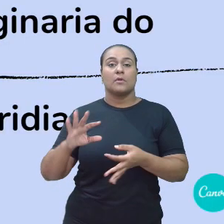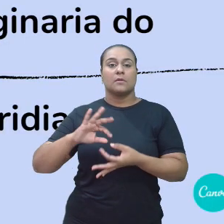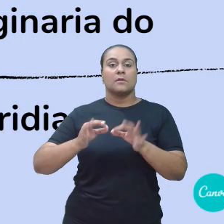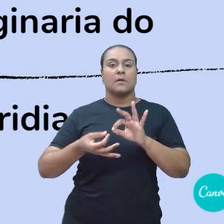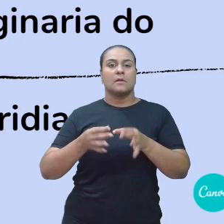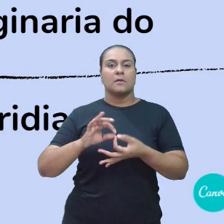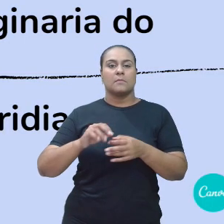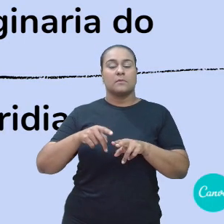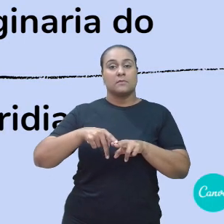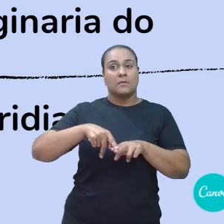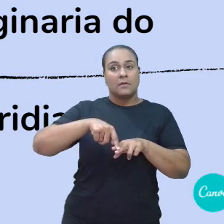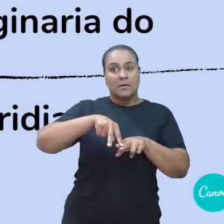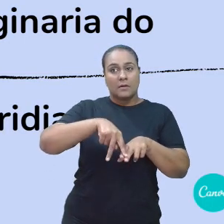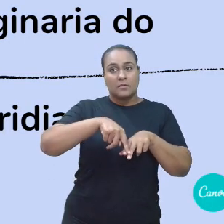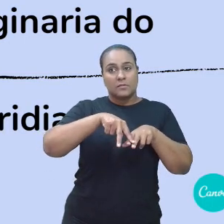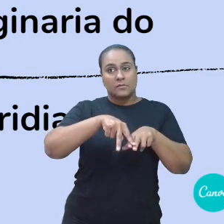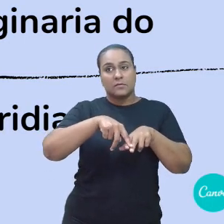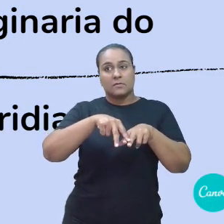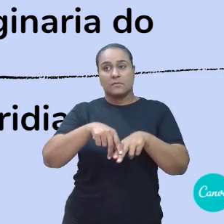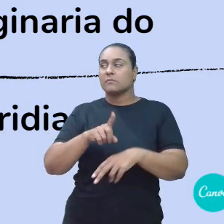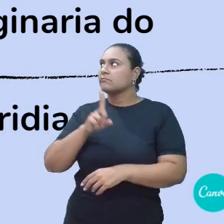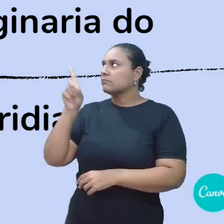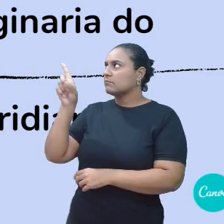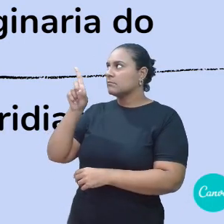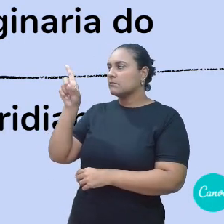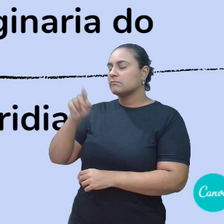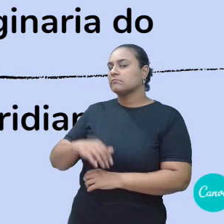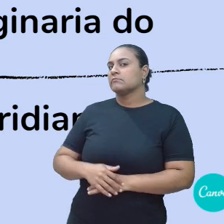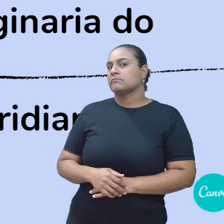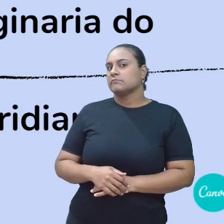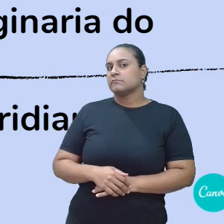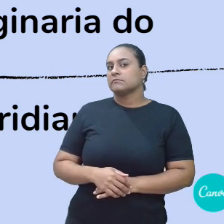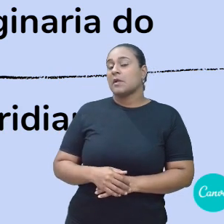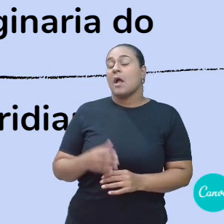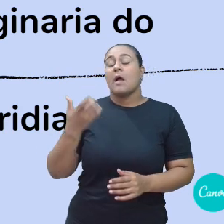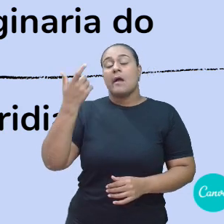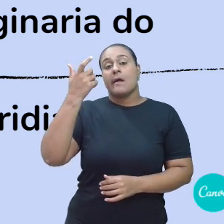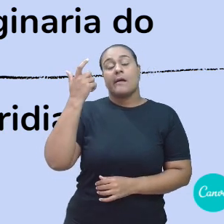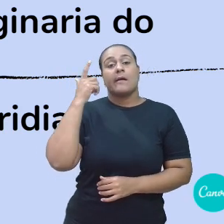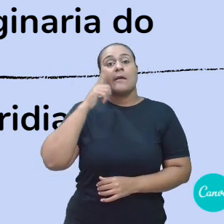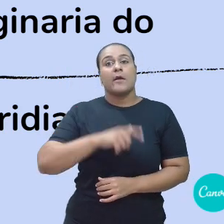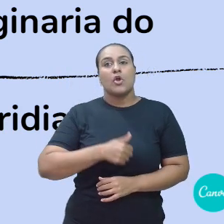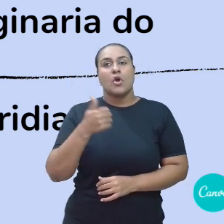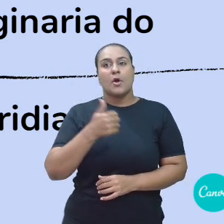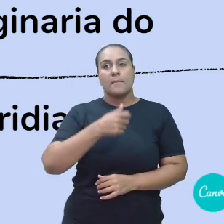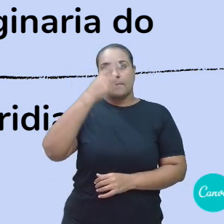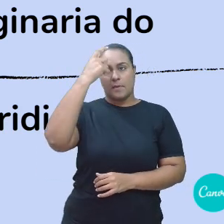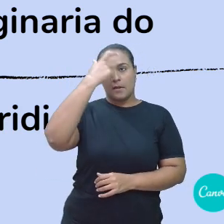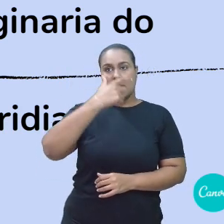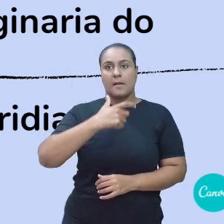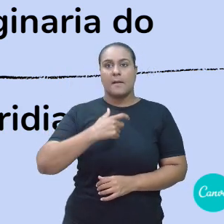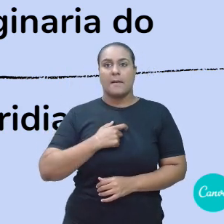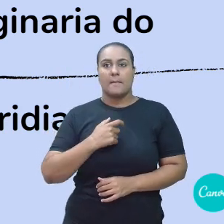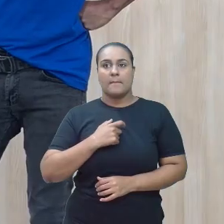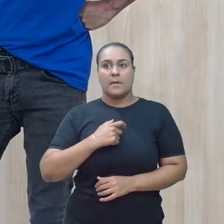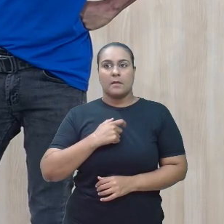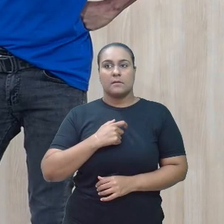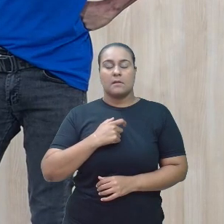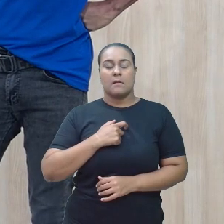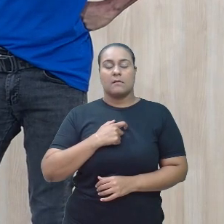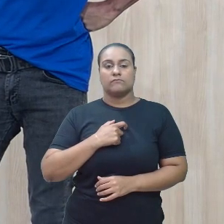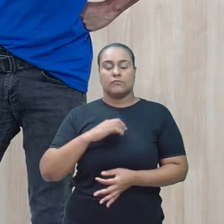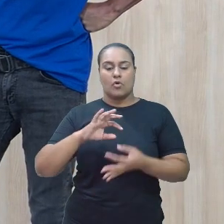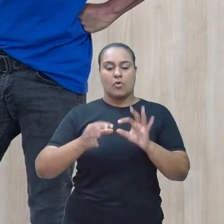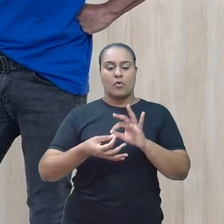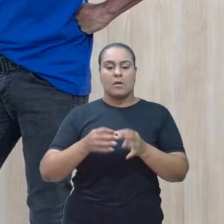o skatista, né, Kevin Hofer, ganhou a primeira medalha olímpica para o Brasil. A fadinha também ganhou, viu, gente? E ela deu show